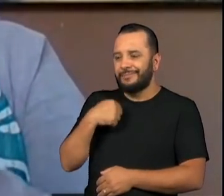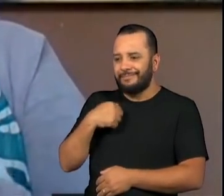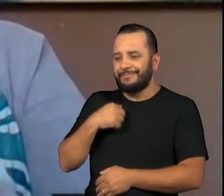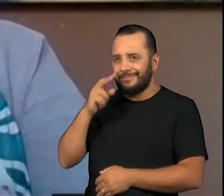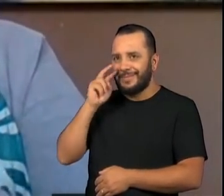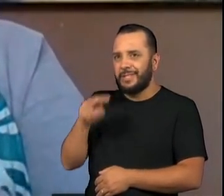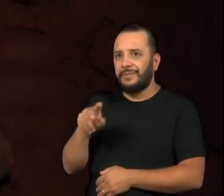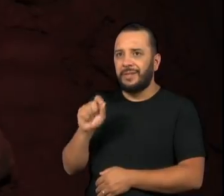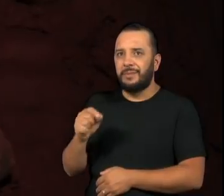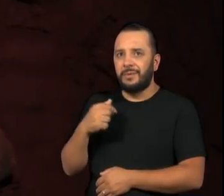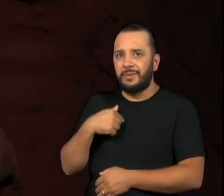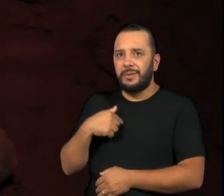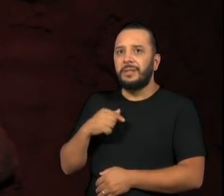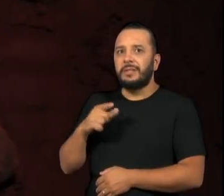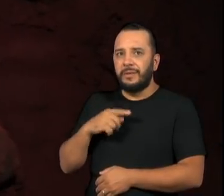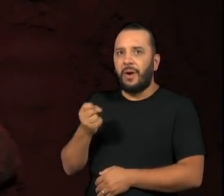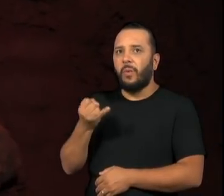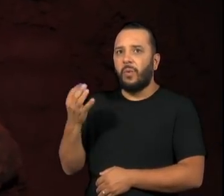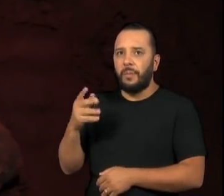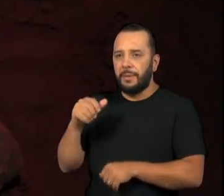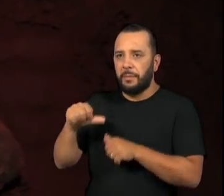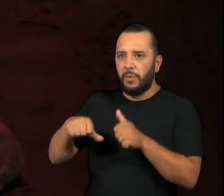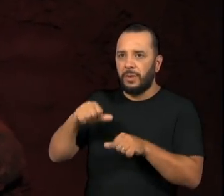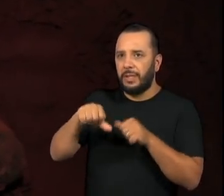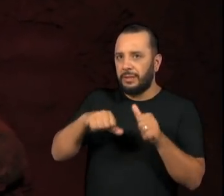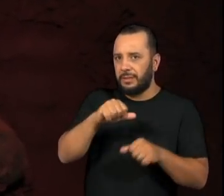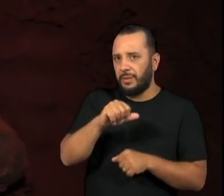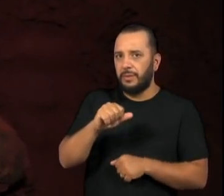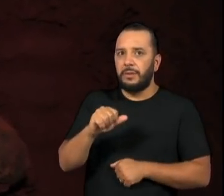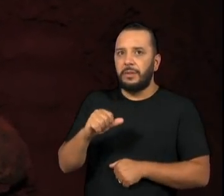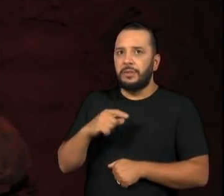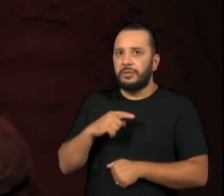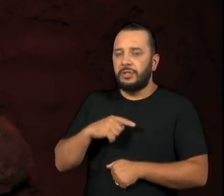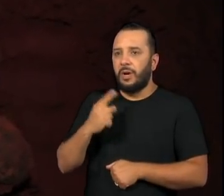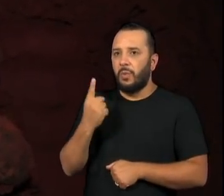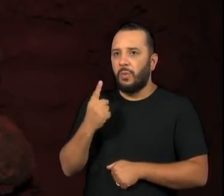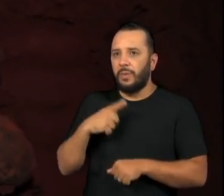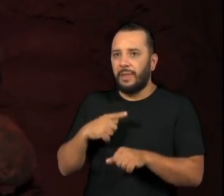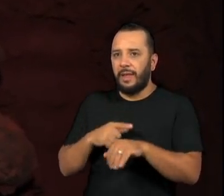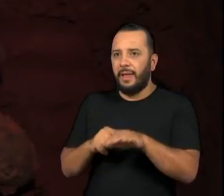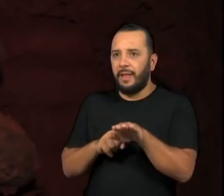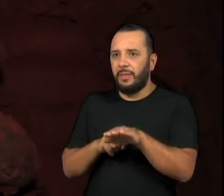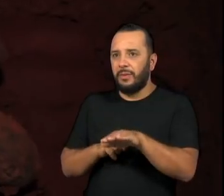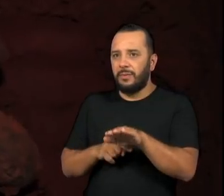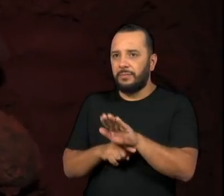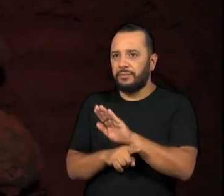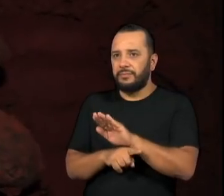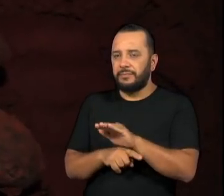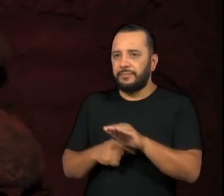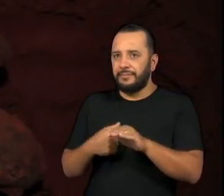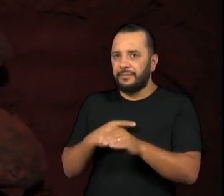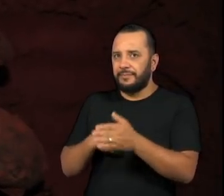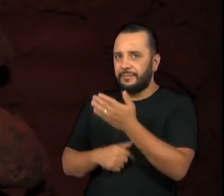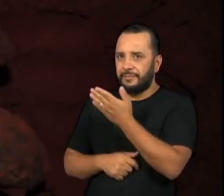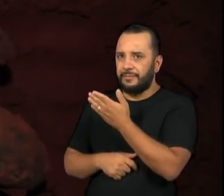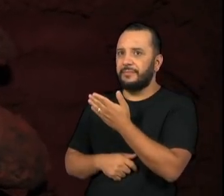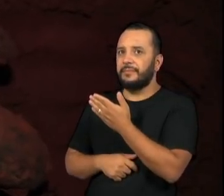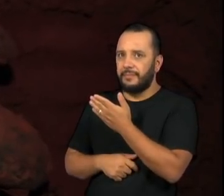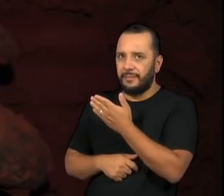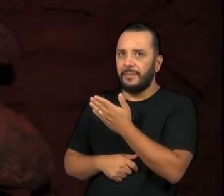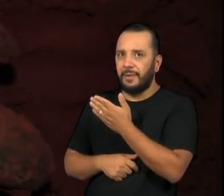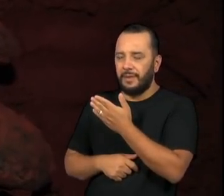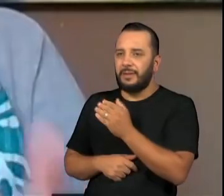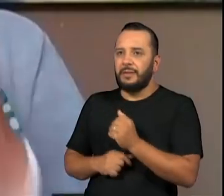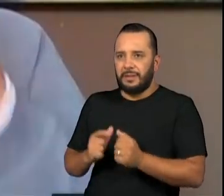até mesmo algumas mutações. Um indivíduo que tinha um dedo a mais, onde não deveria ter.